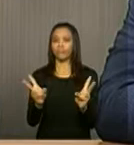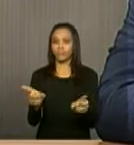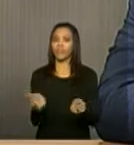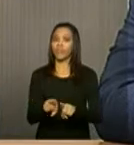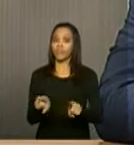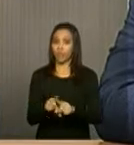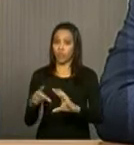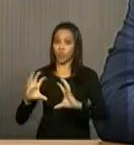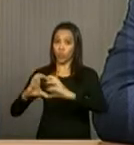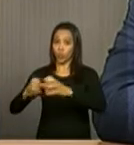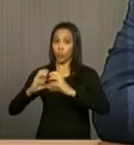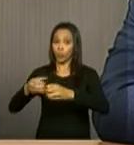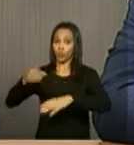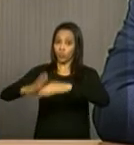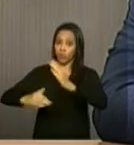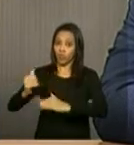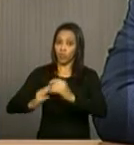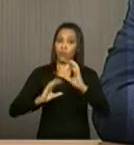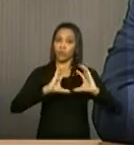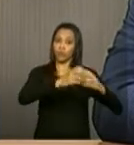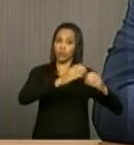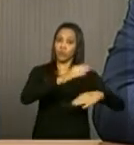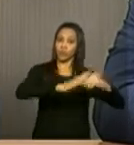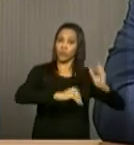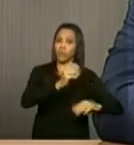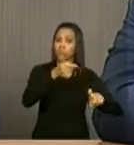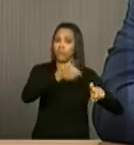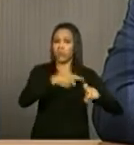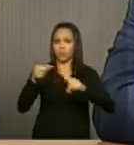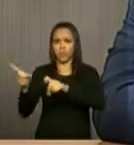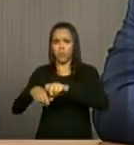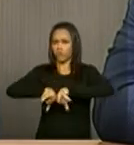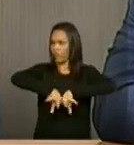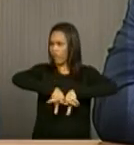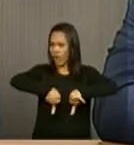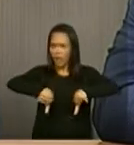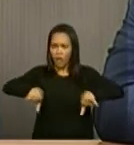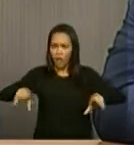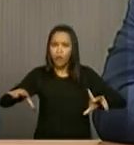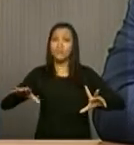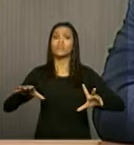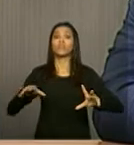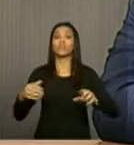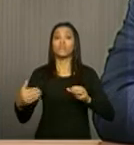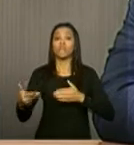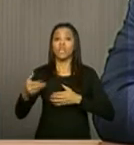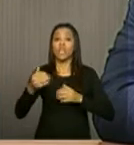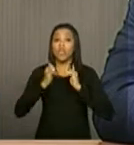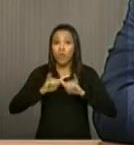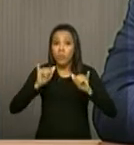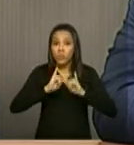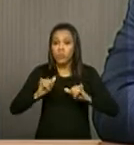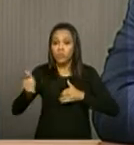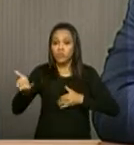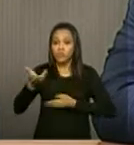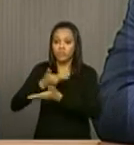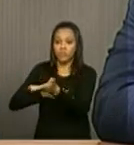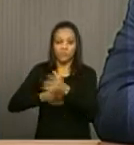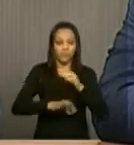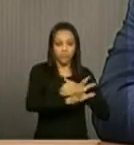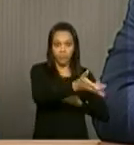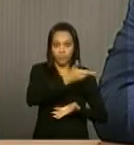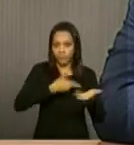pois uma equipe internacional uma equipe de vários peritos é intercâmbio de informações nós